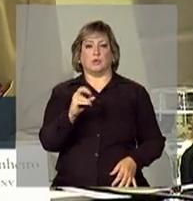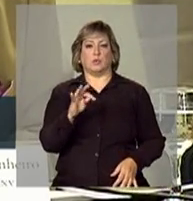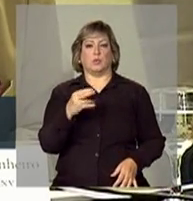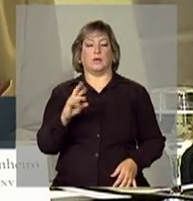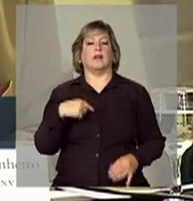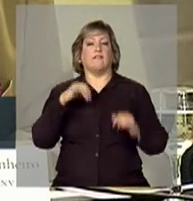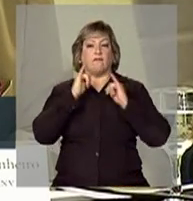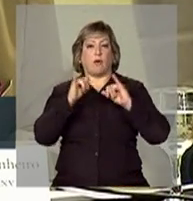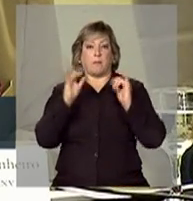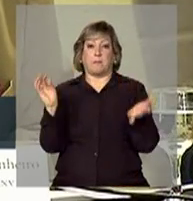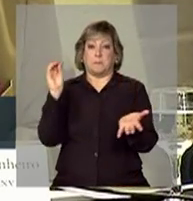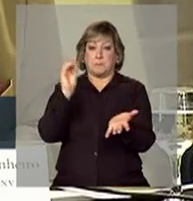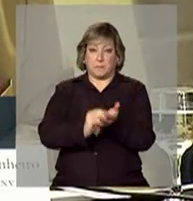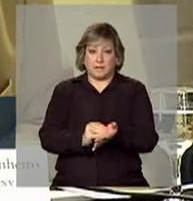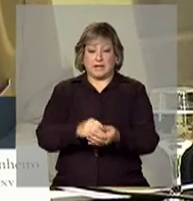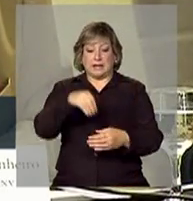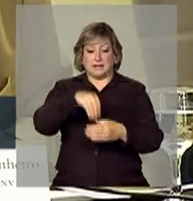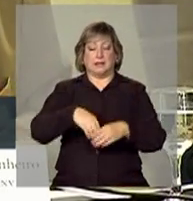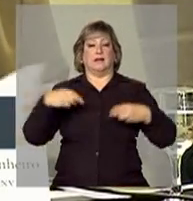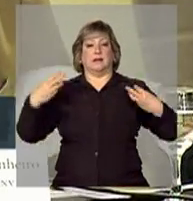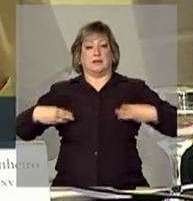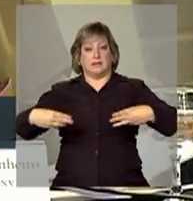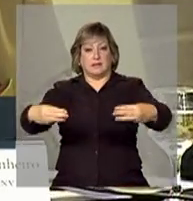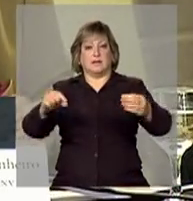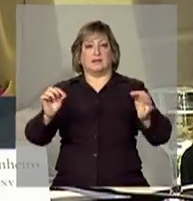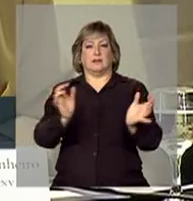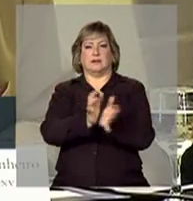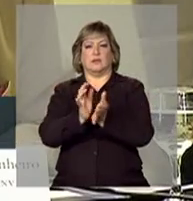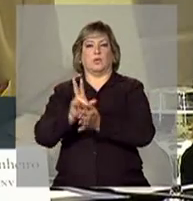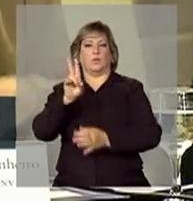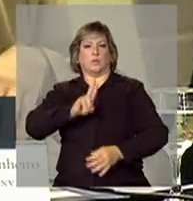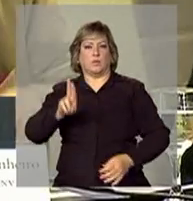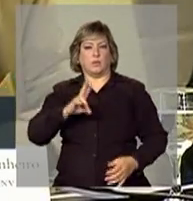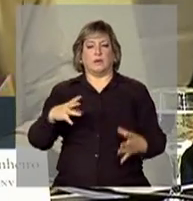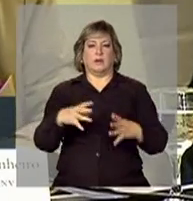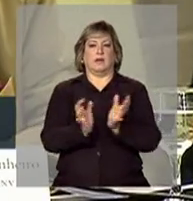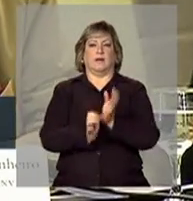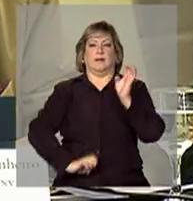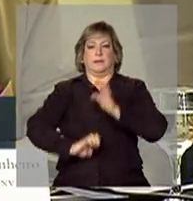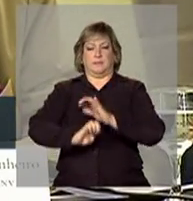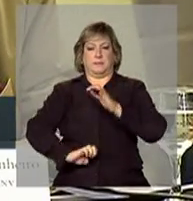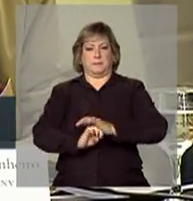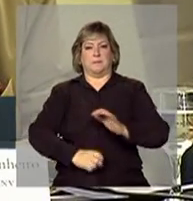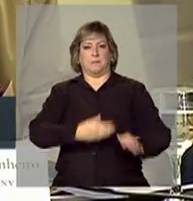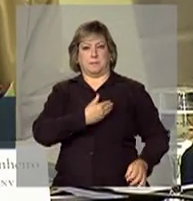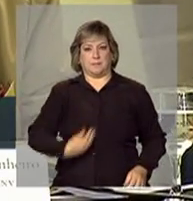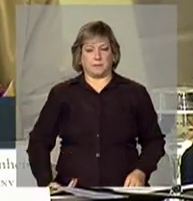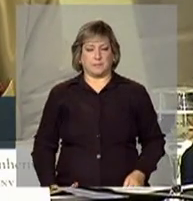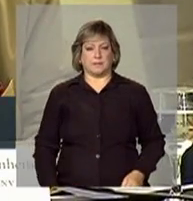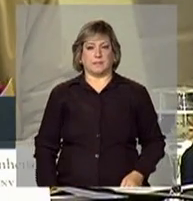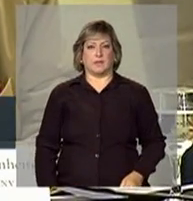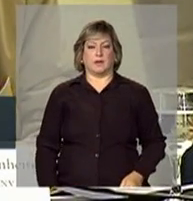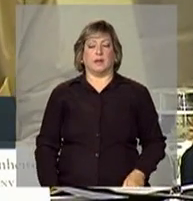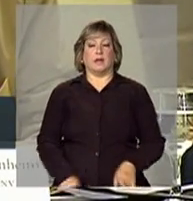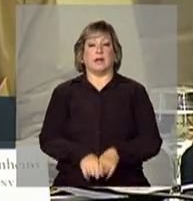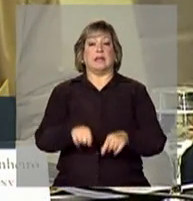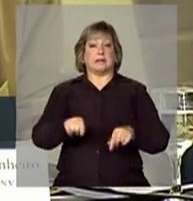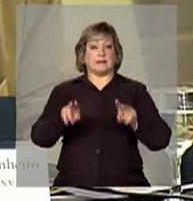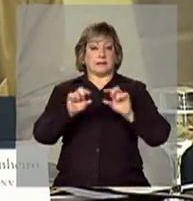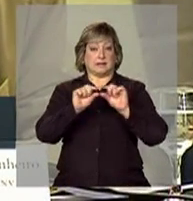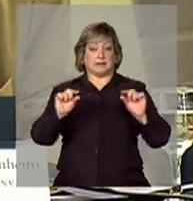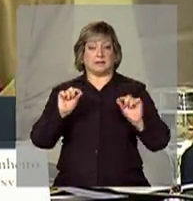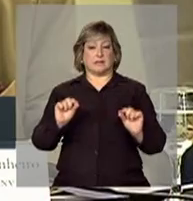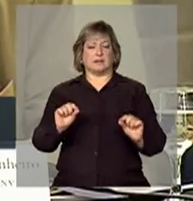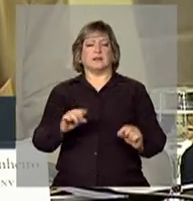informação instaladas em ministérios, autarquias, fundações, universidades e empresas públicas. No texto que vai circular, é impressionante